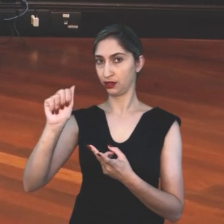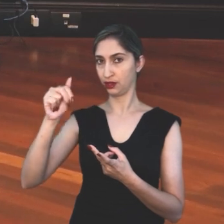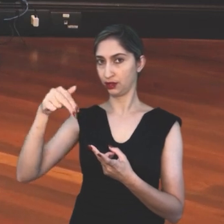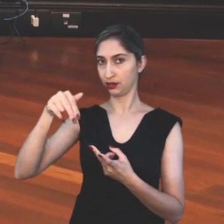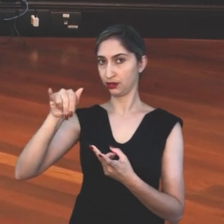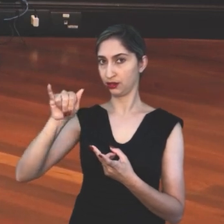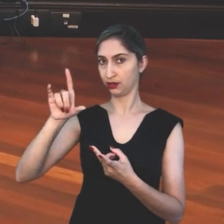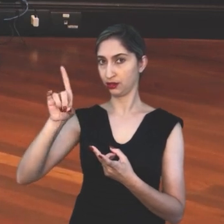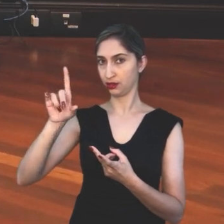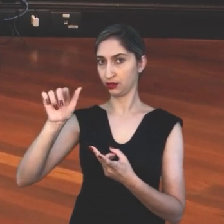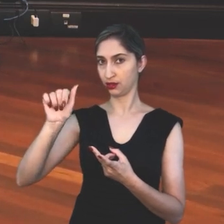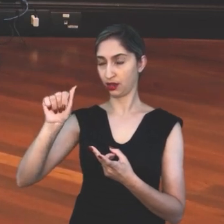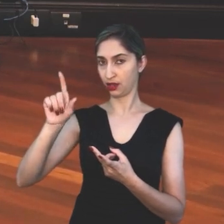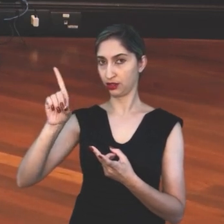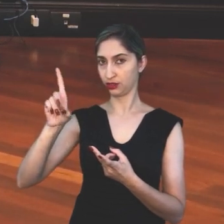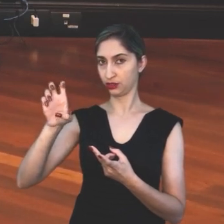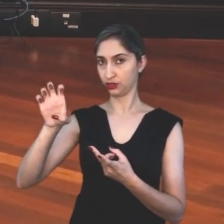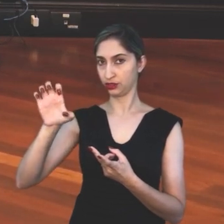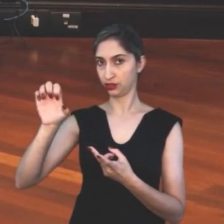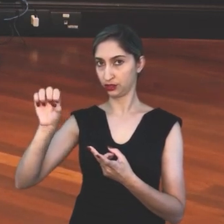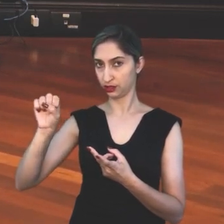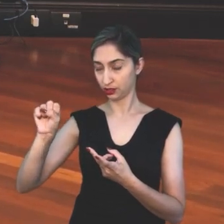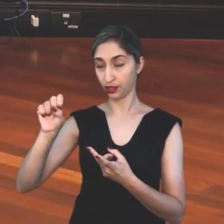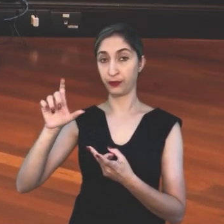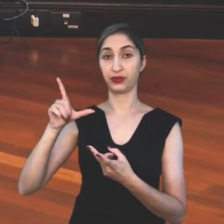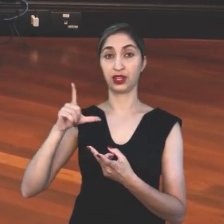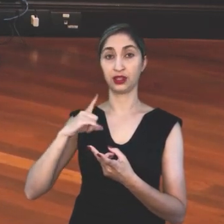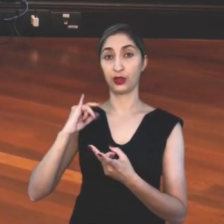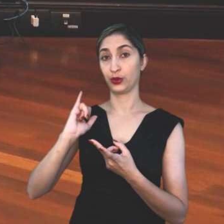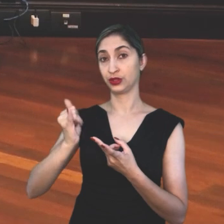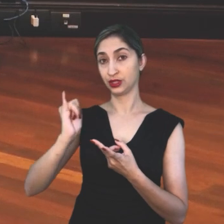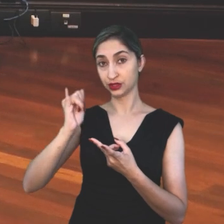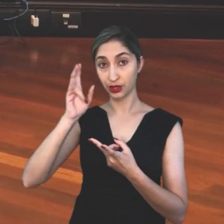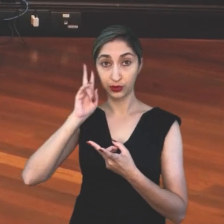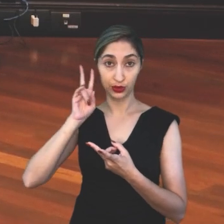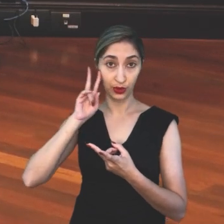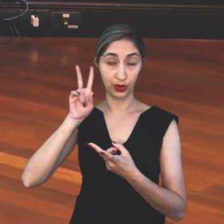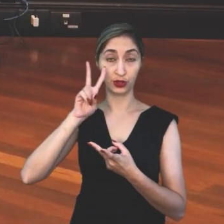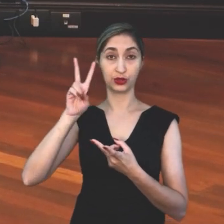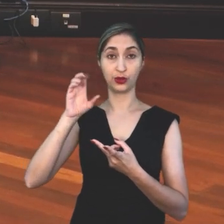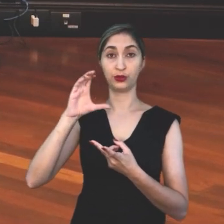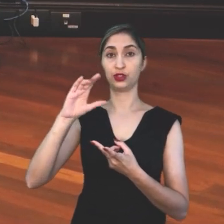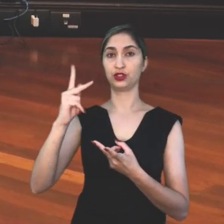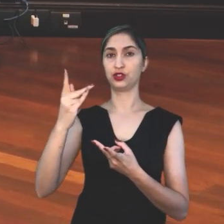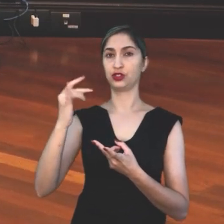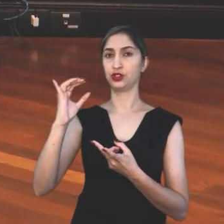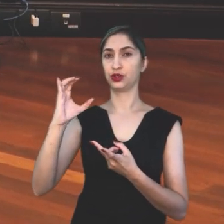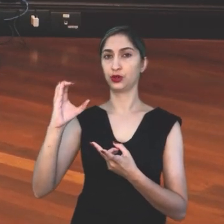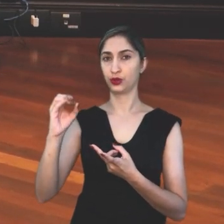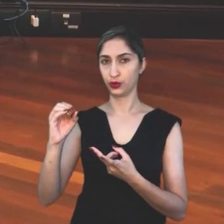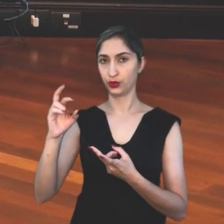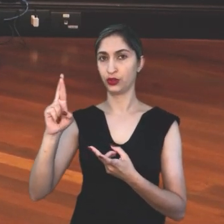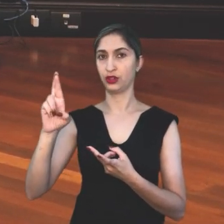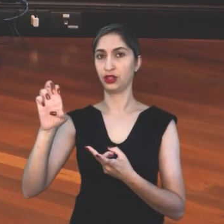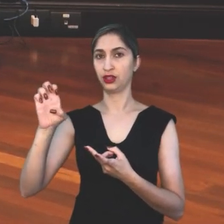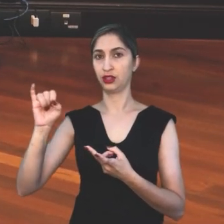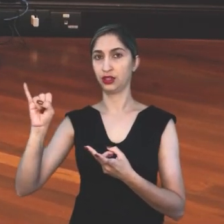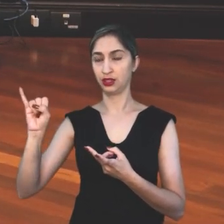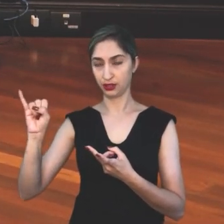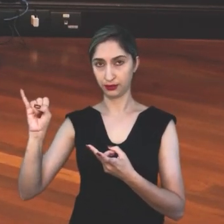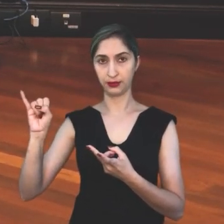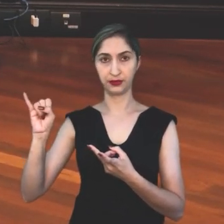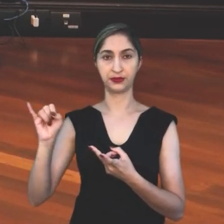é africanidades, né, o eixo étnico-racial, e a gente trabalha uma contação de histórias sobre a vida de Chico